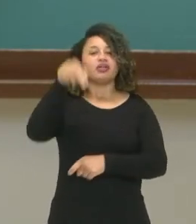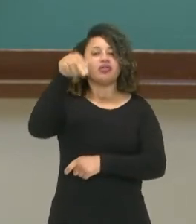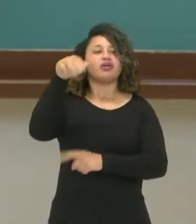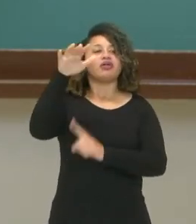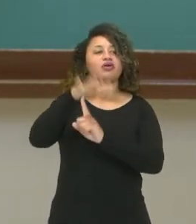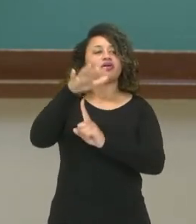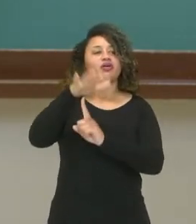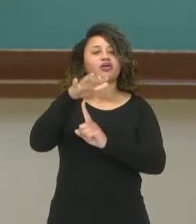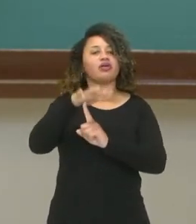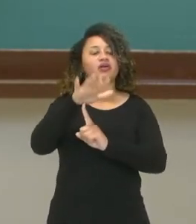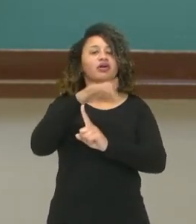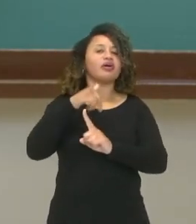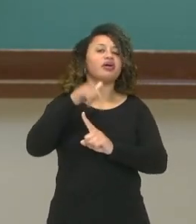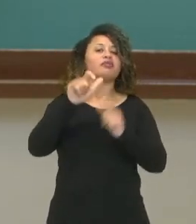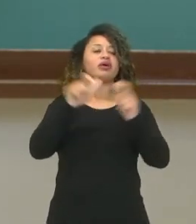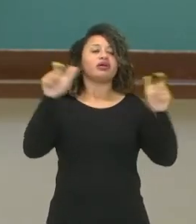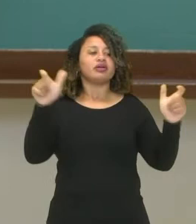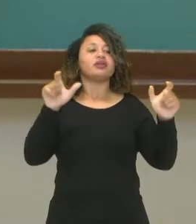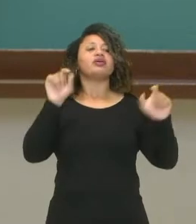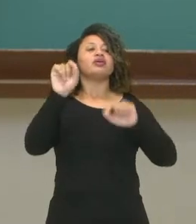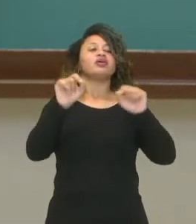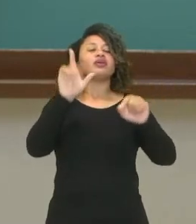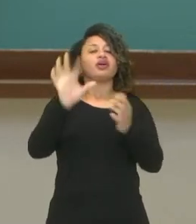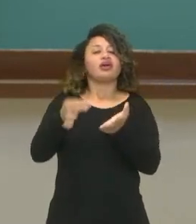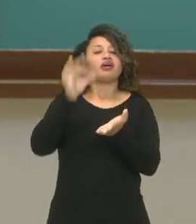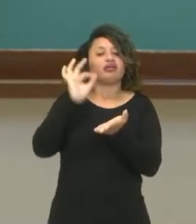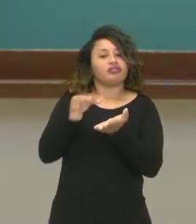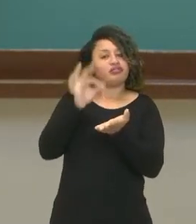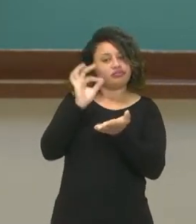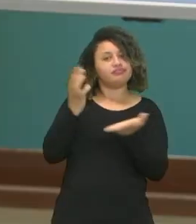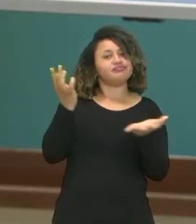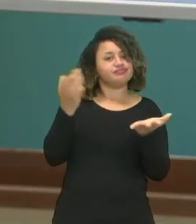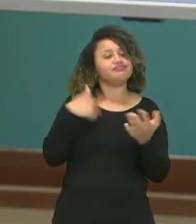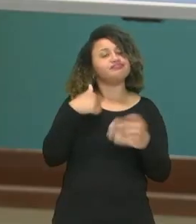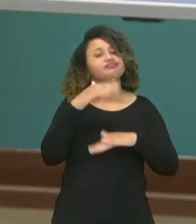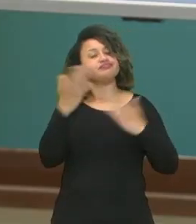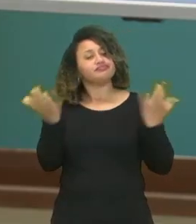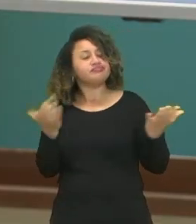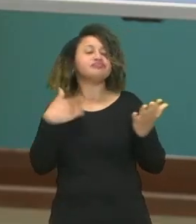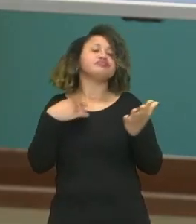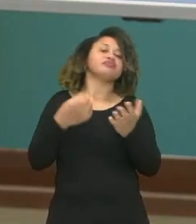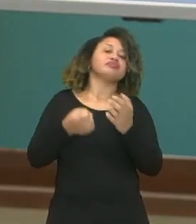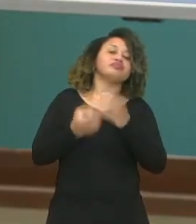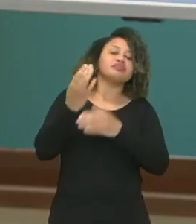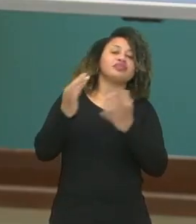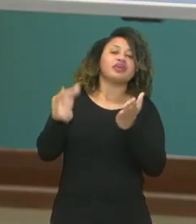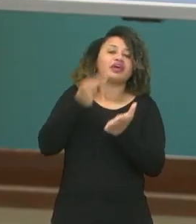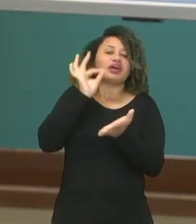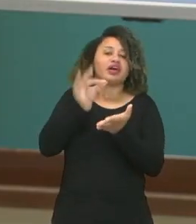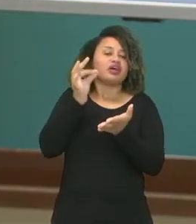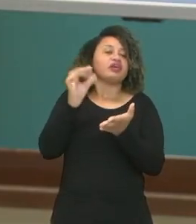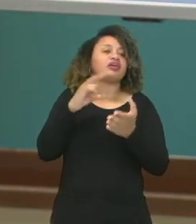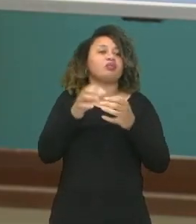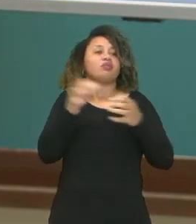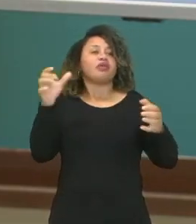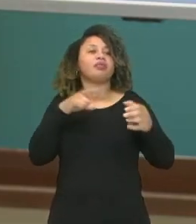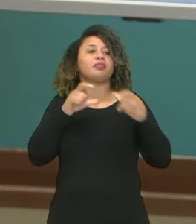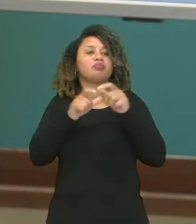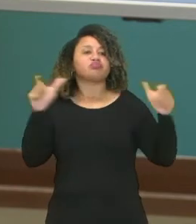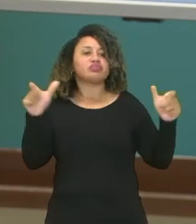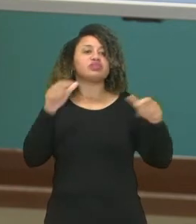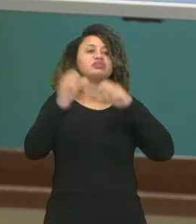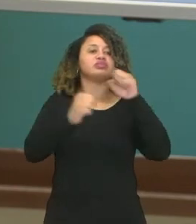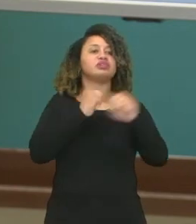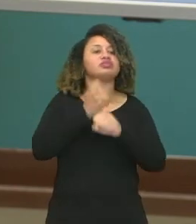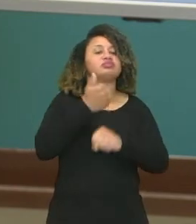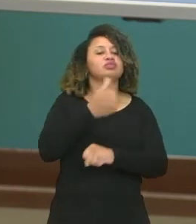Paraná, a que estava em maior crescimento, café. Então, a produção de café teve auge aí no Paraná nos anos